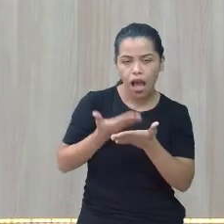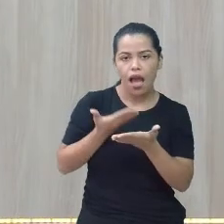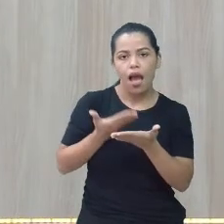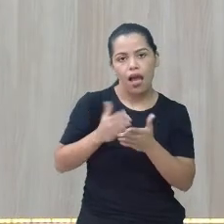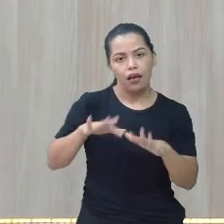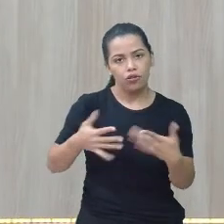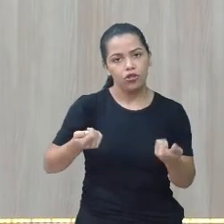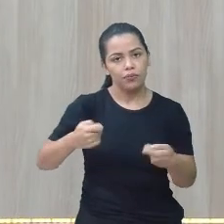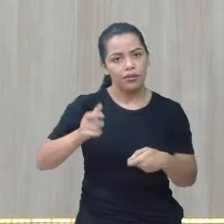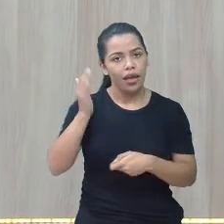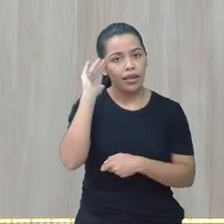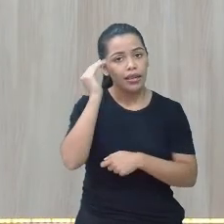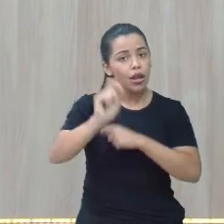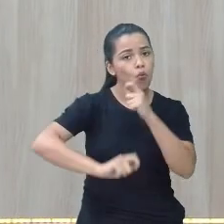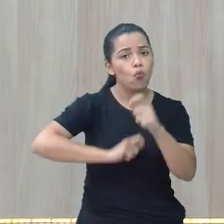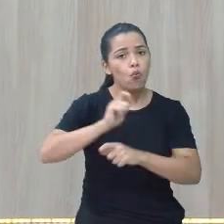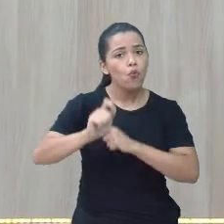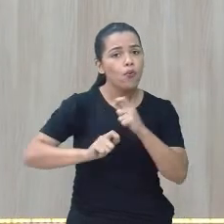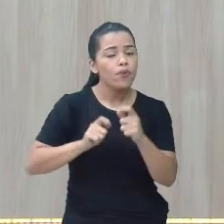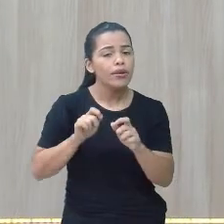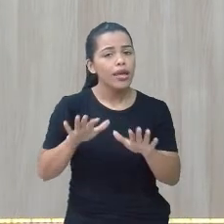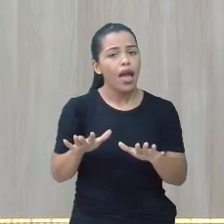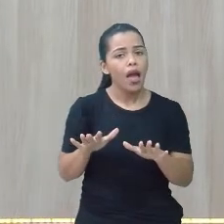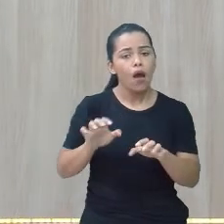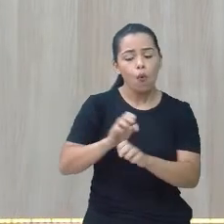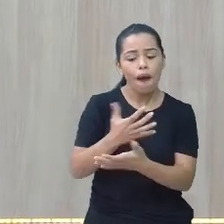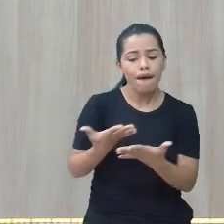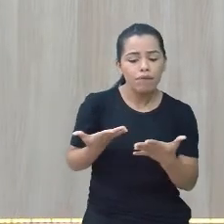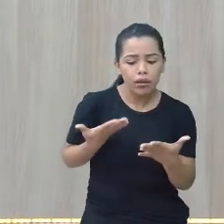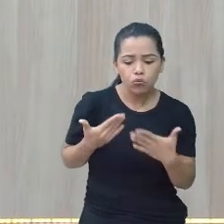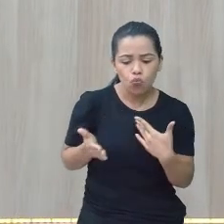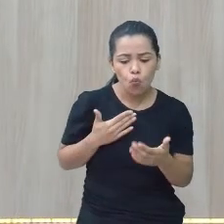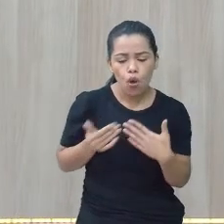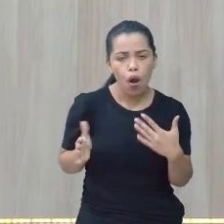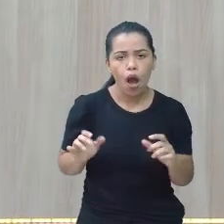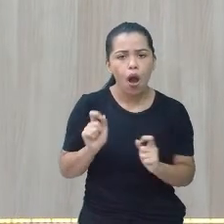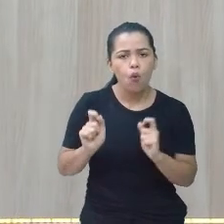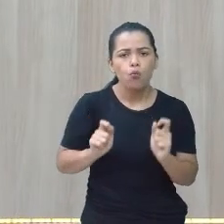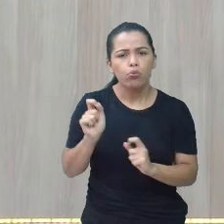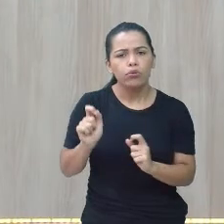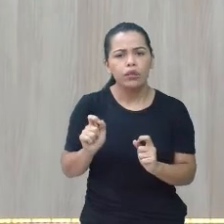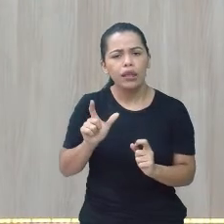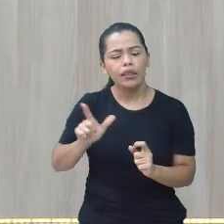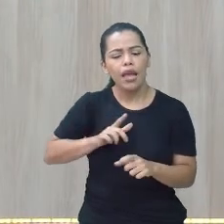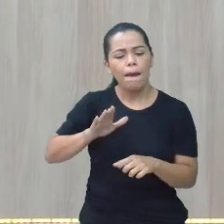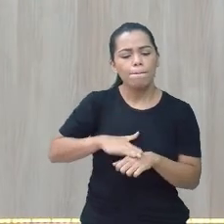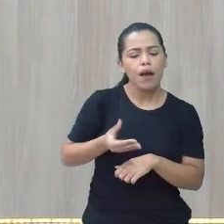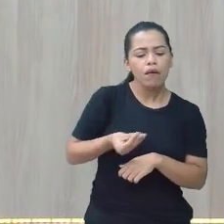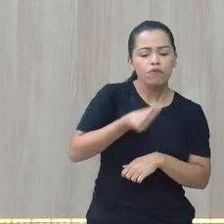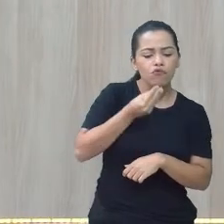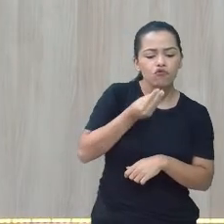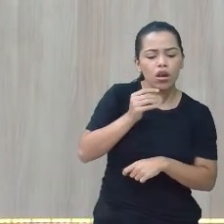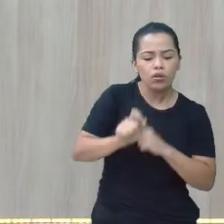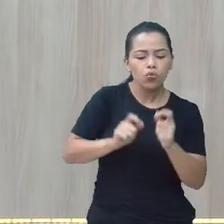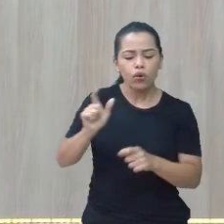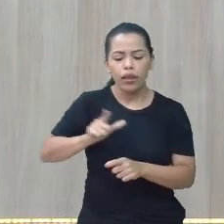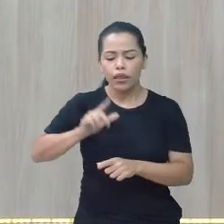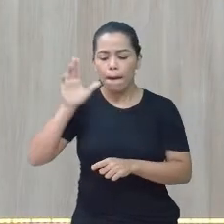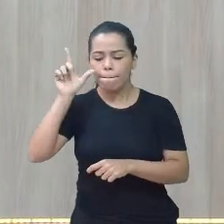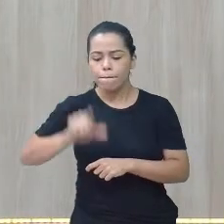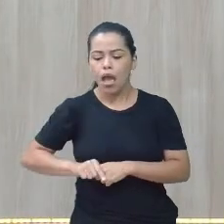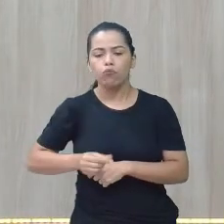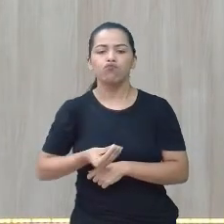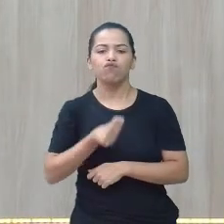seja, a gente vai tentar entender o que é um evento aleatório, o que é que ter mais chance, o que é ter menos chance.